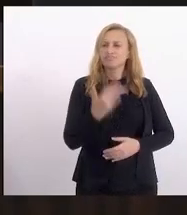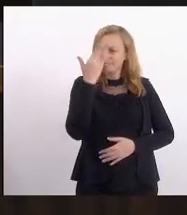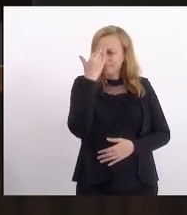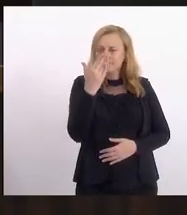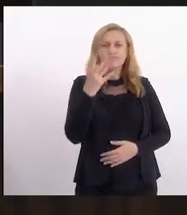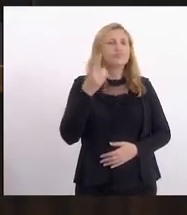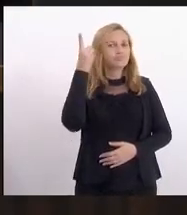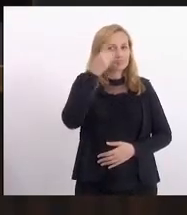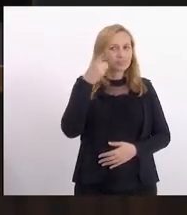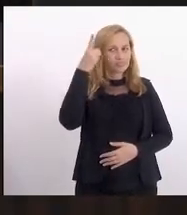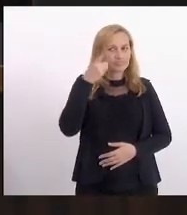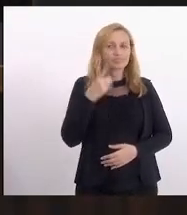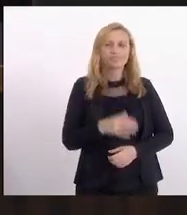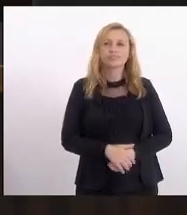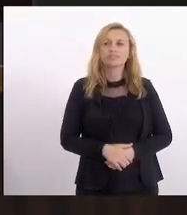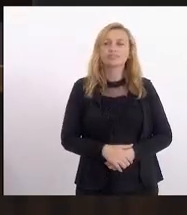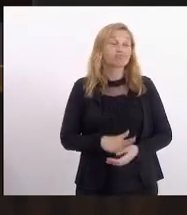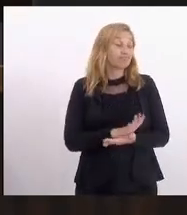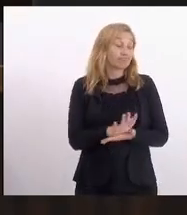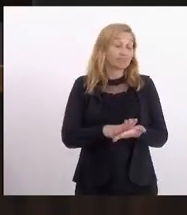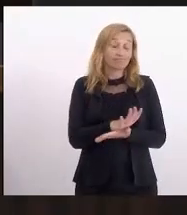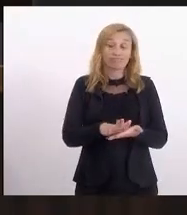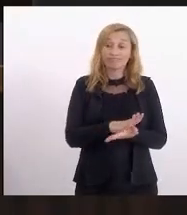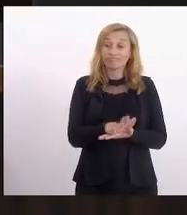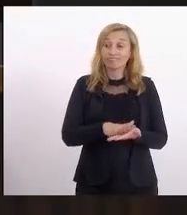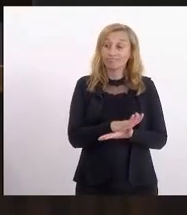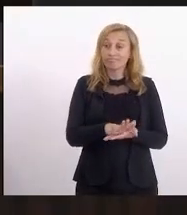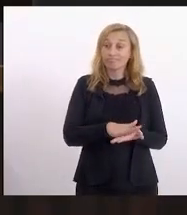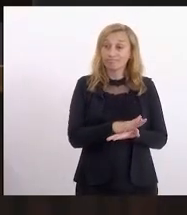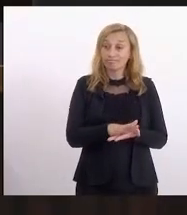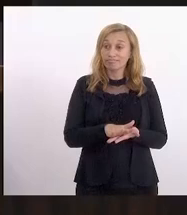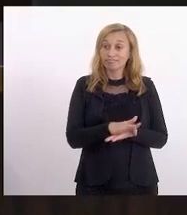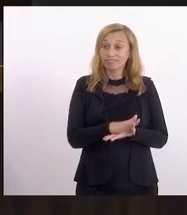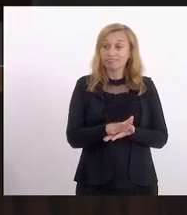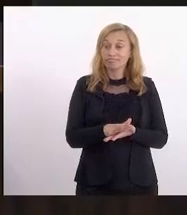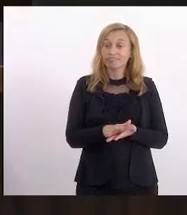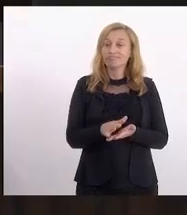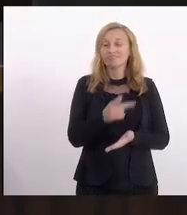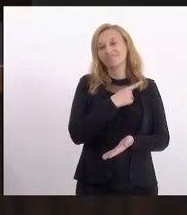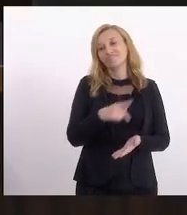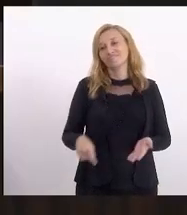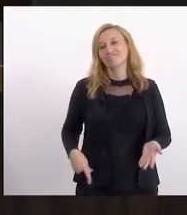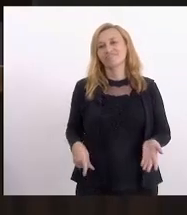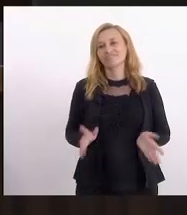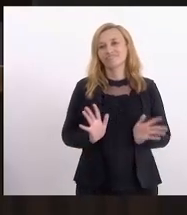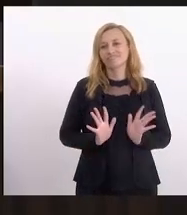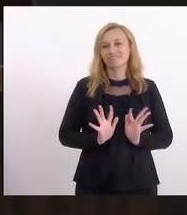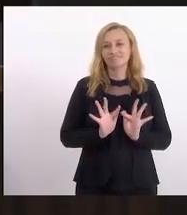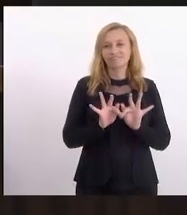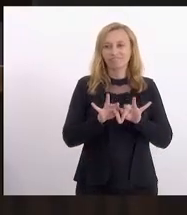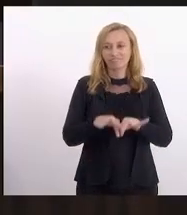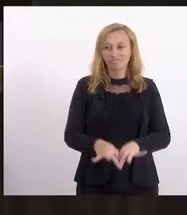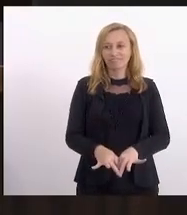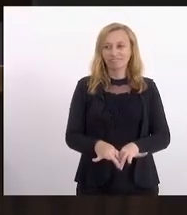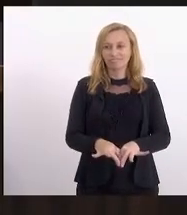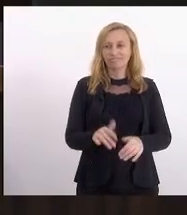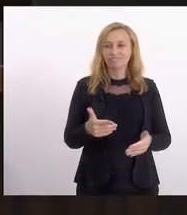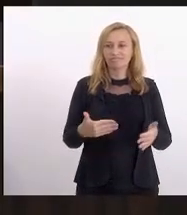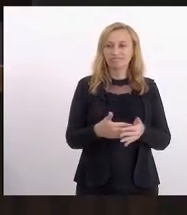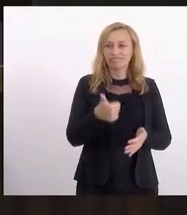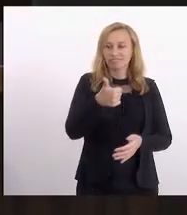Obrigada, deputado. Não havendo mais oradores inscritos, a presidência suspende a sessão até às